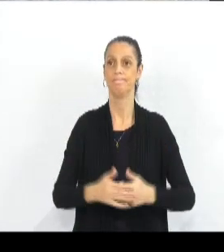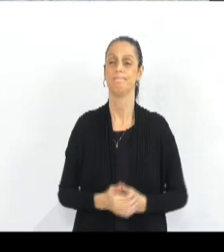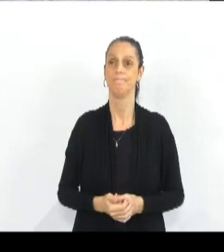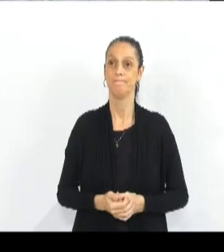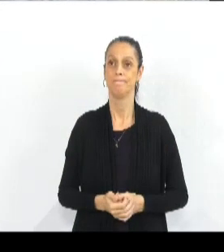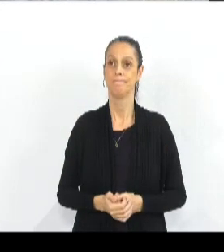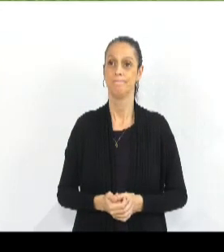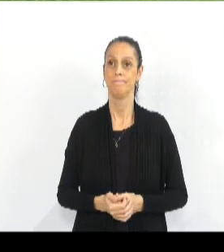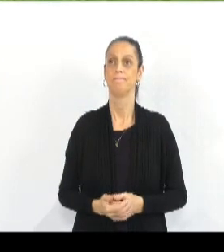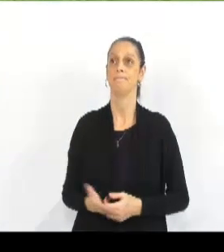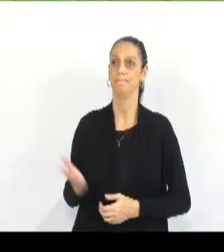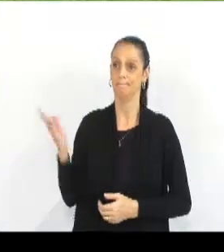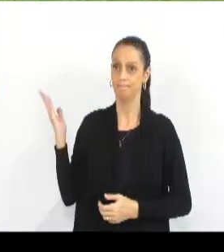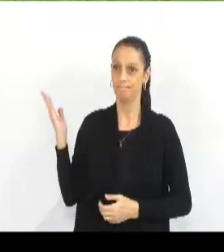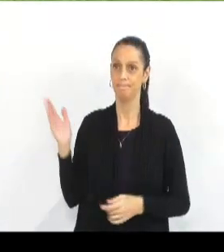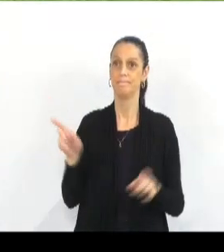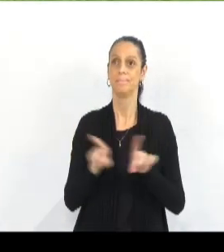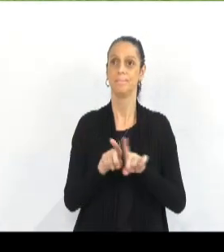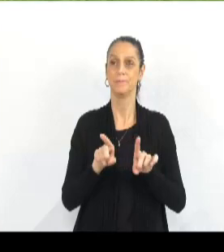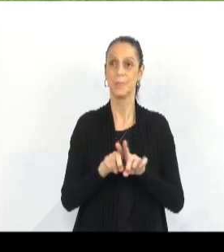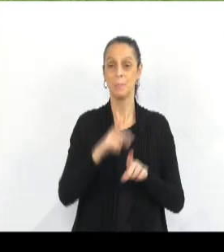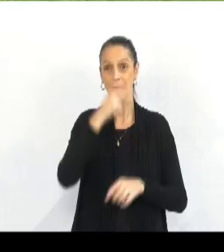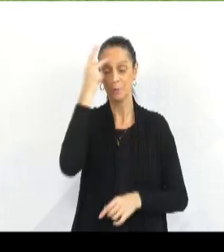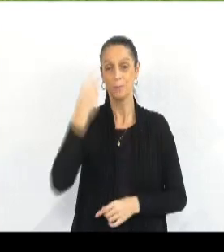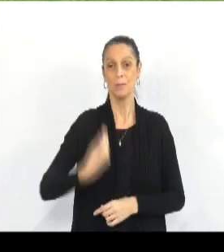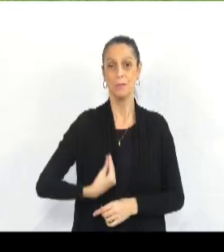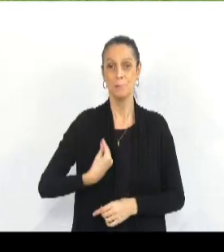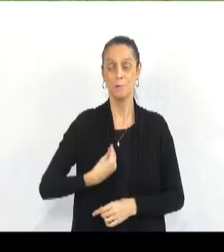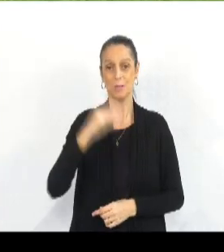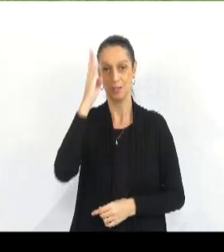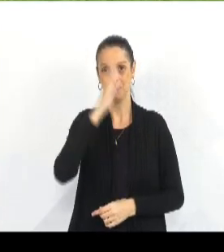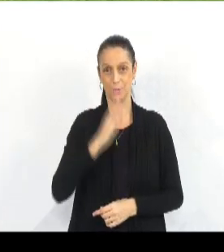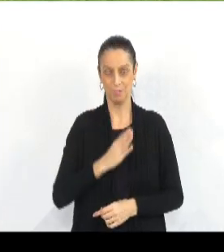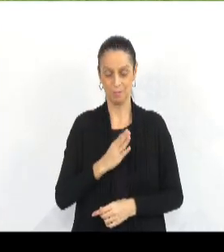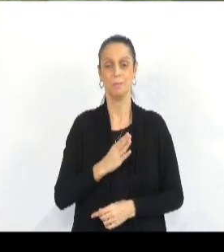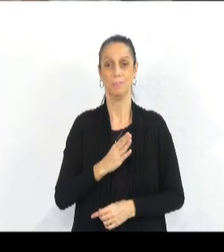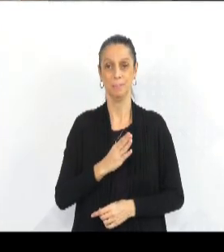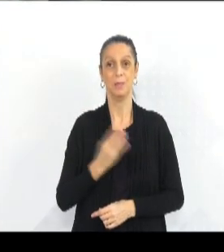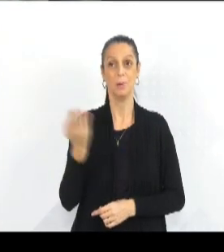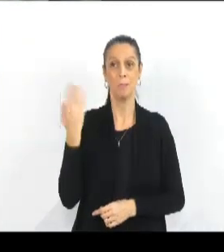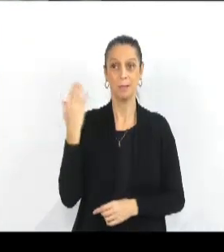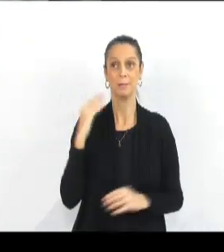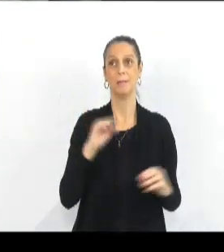Açorianos, teuto-brasileiros, ítalos brasileiros, que deixaram o Brasil